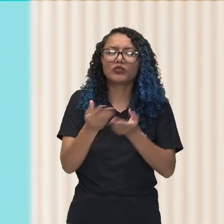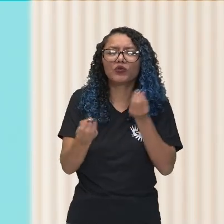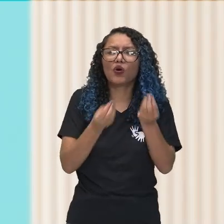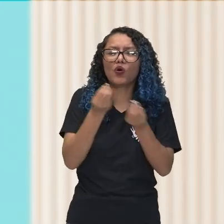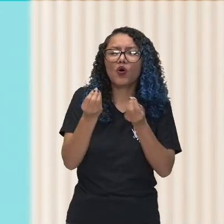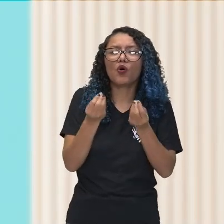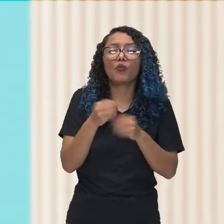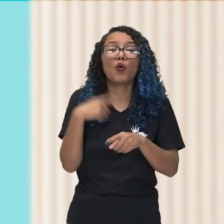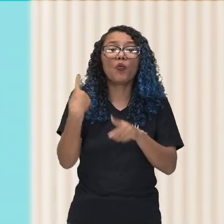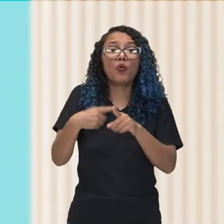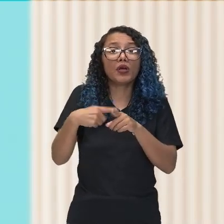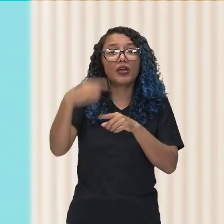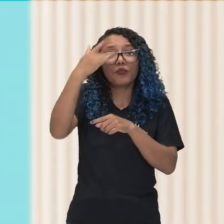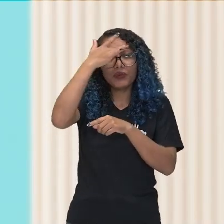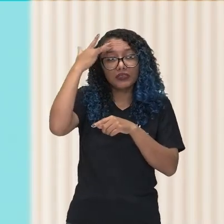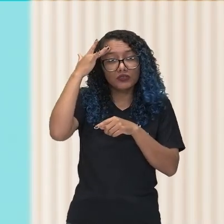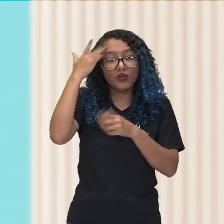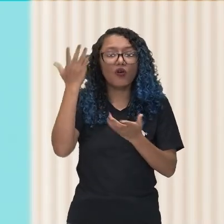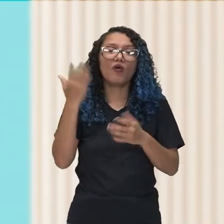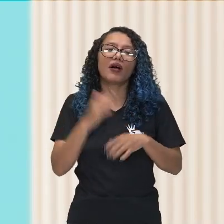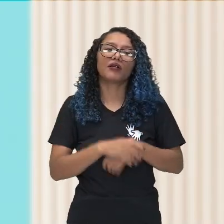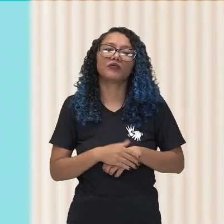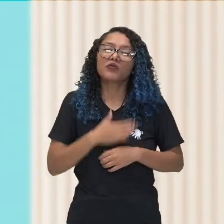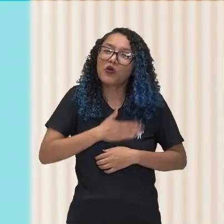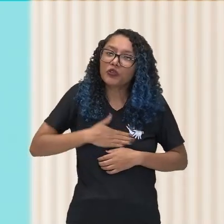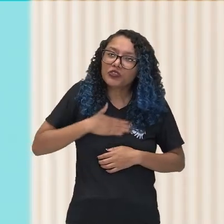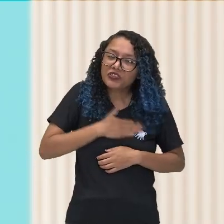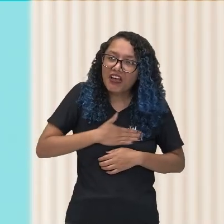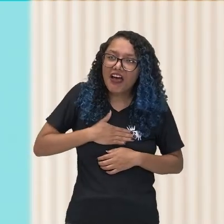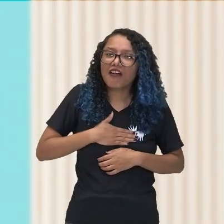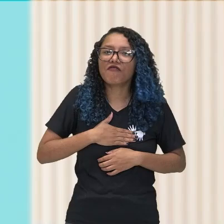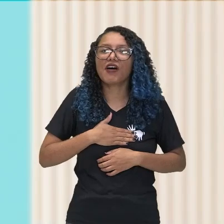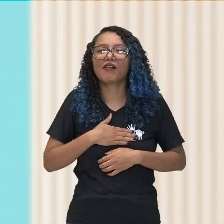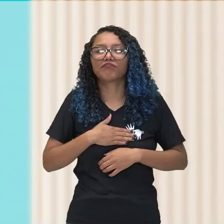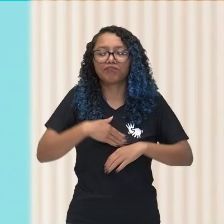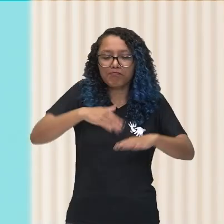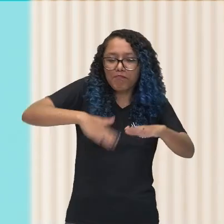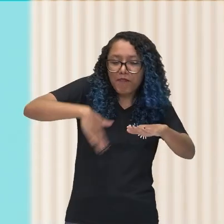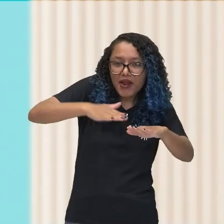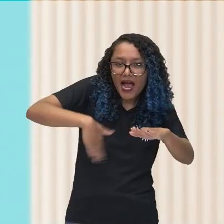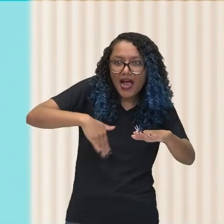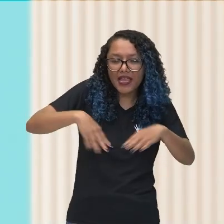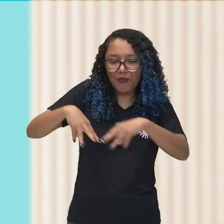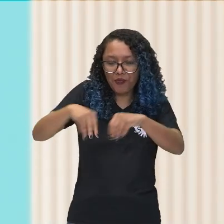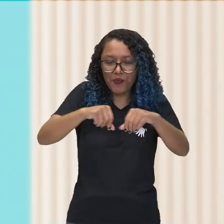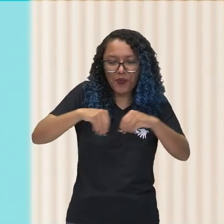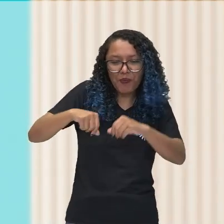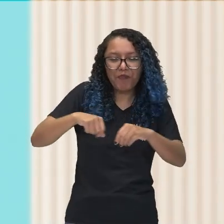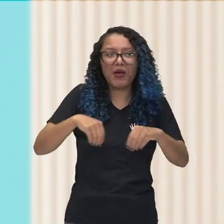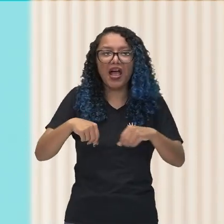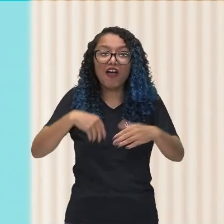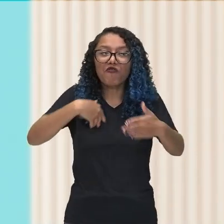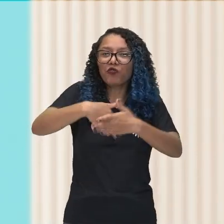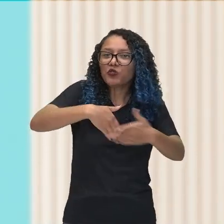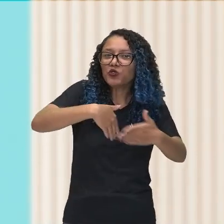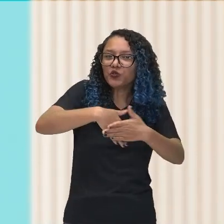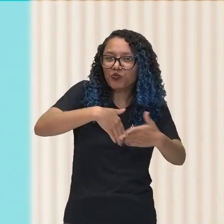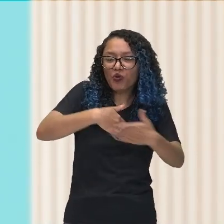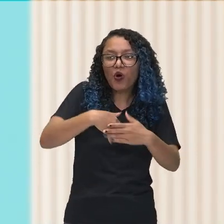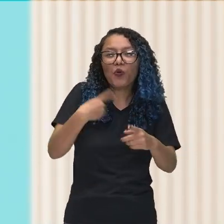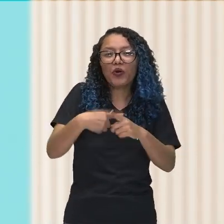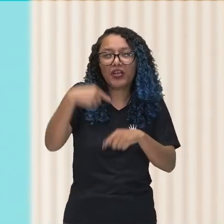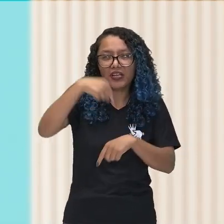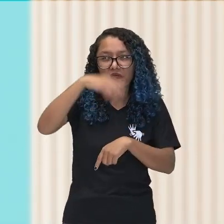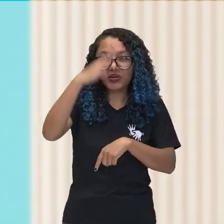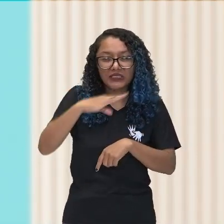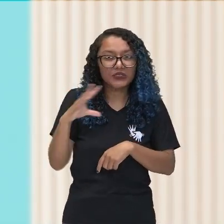costumava jogar lá nas praias, né, do Brasil. É um esporte que foi originado aqui no Brasil. É porque o pessoal ama tanto